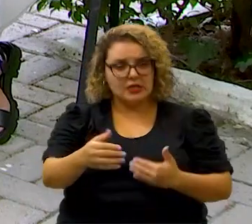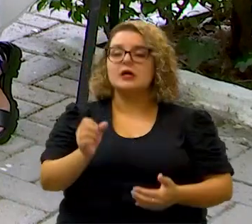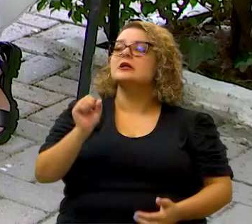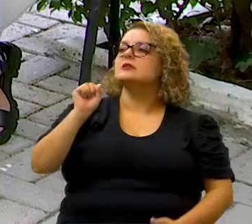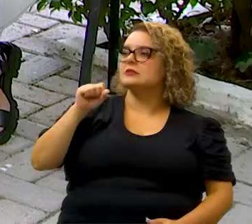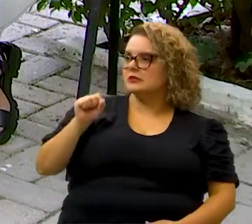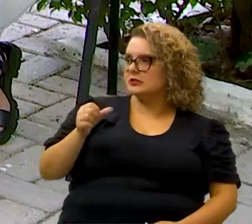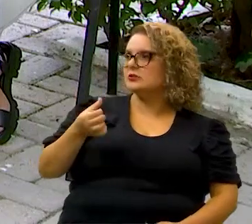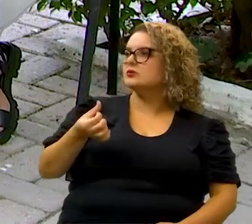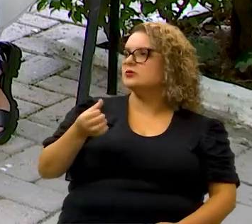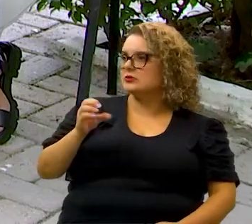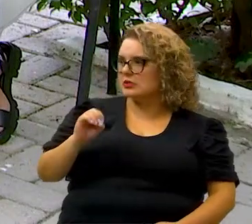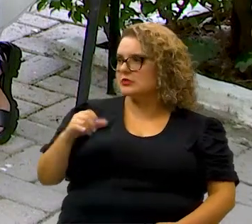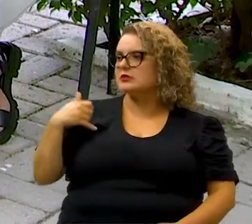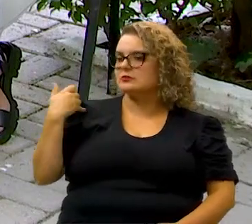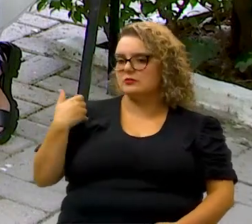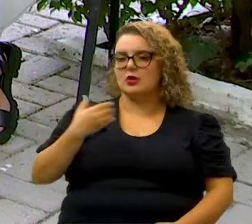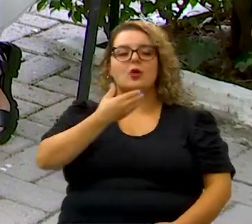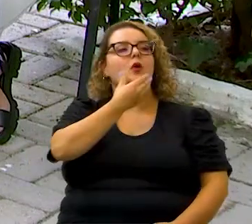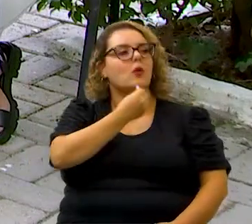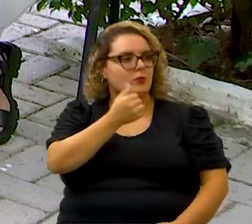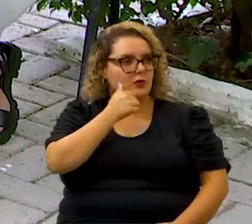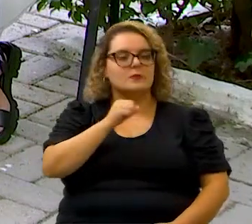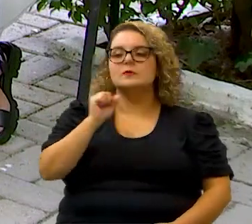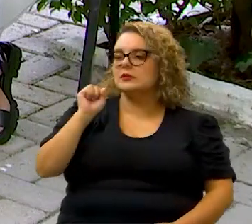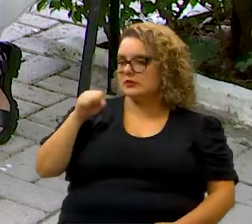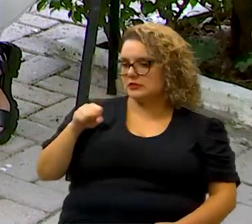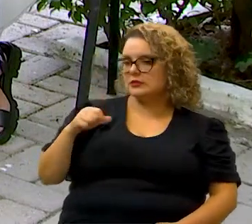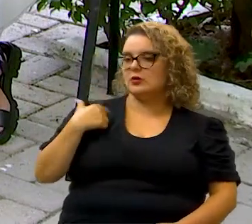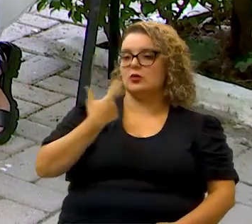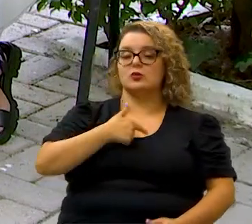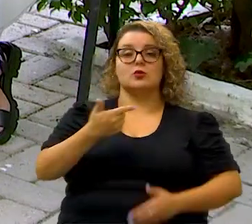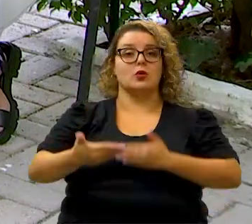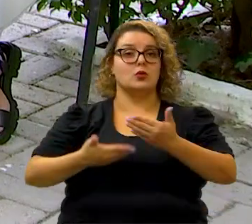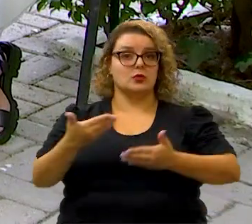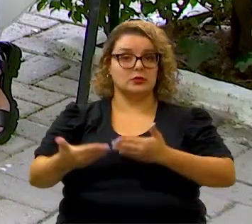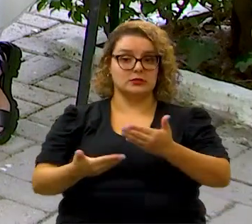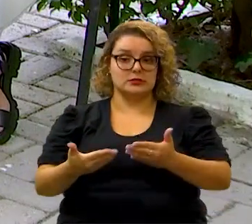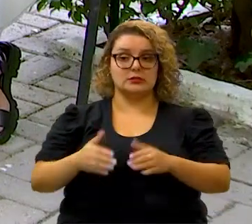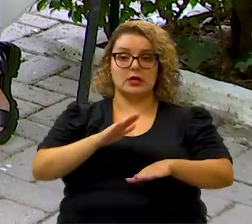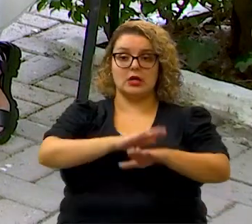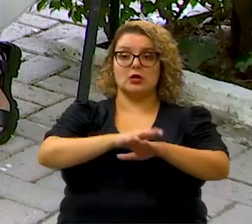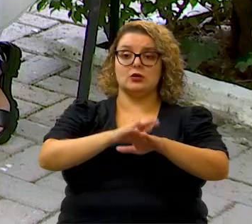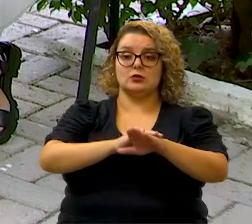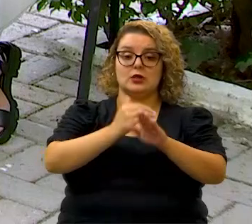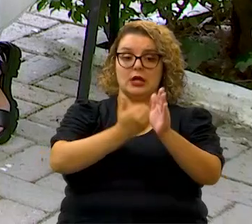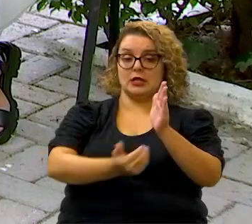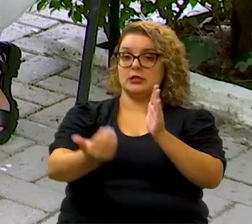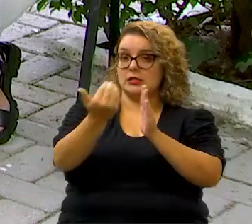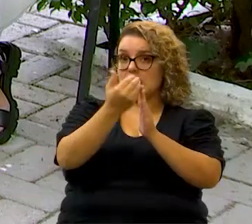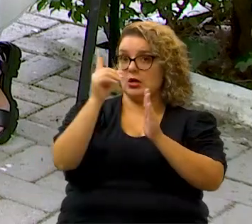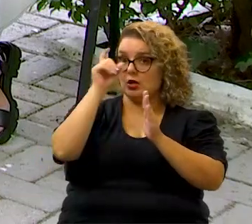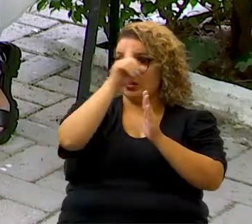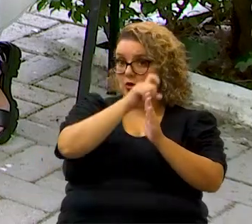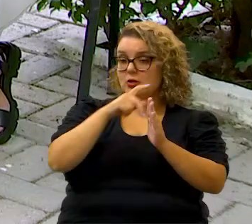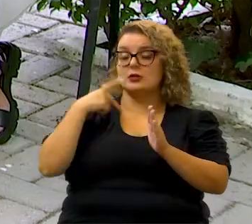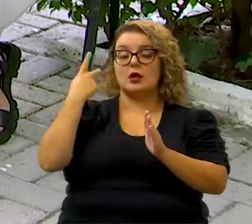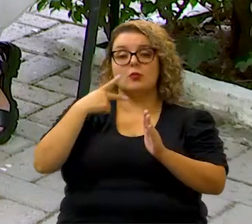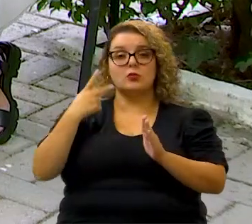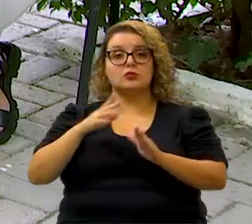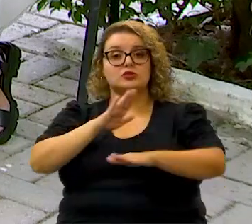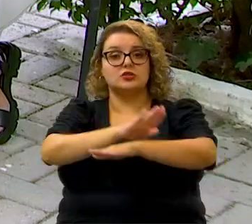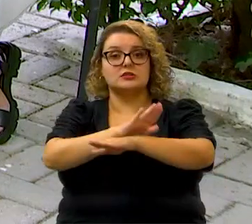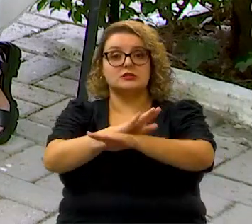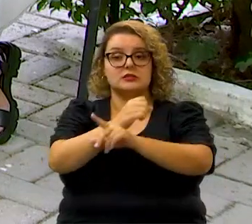60 anos mesmo? Isso, a partir de 60 anos. Homens e mulheres? Isso. A gente é um serviço que atua da alta complexidade da